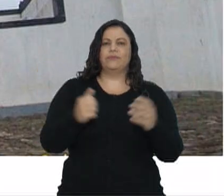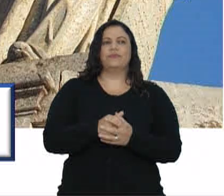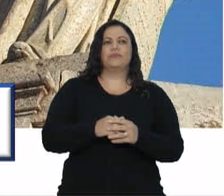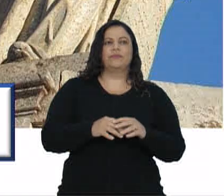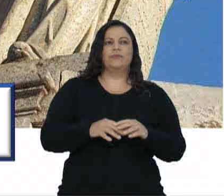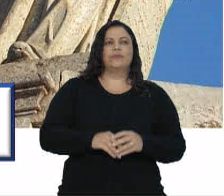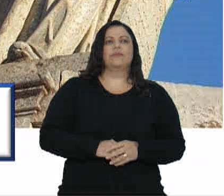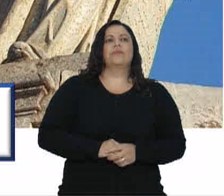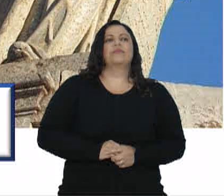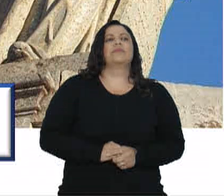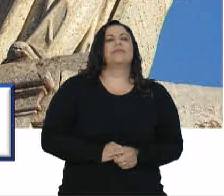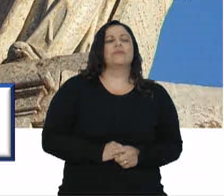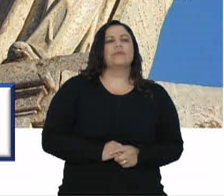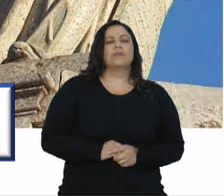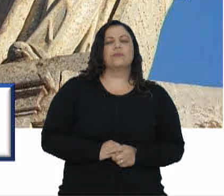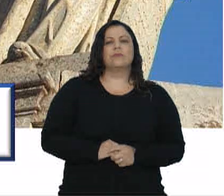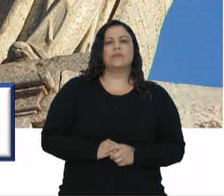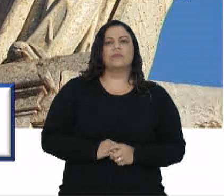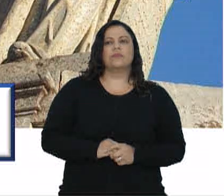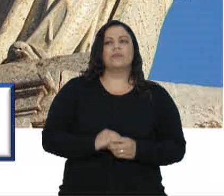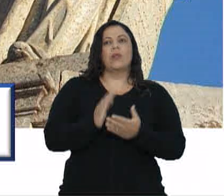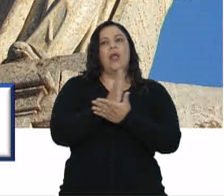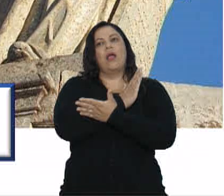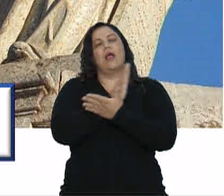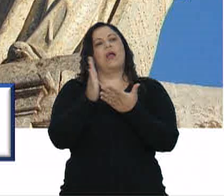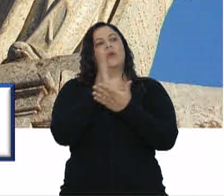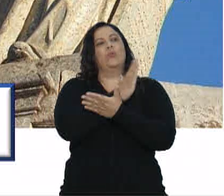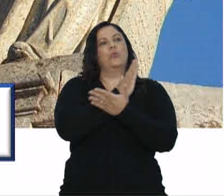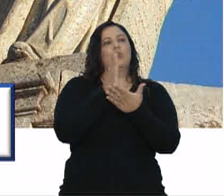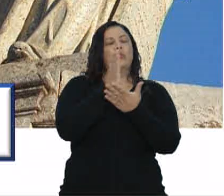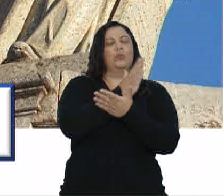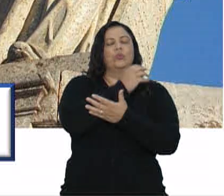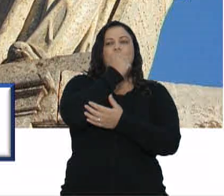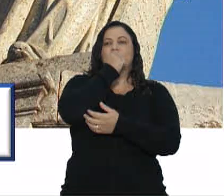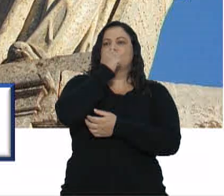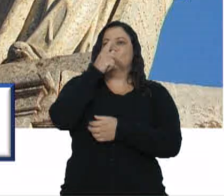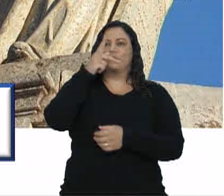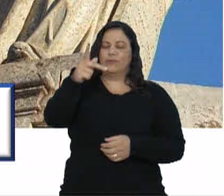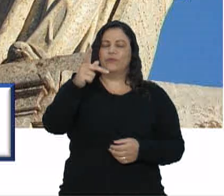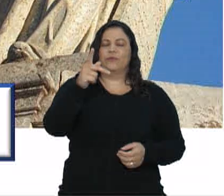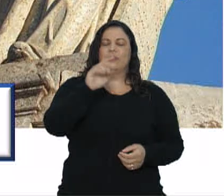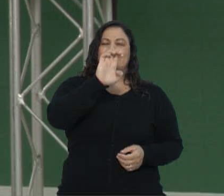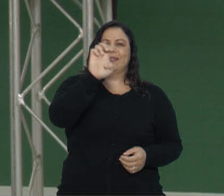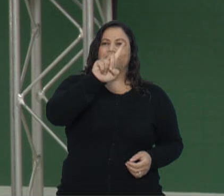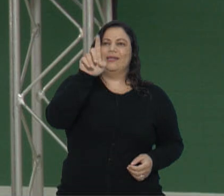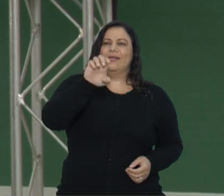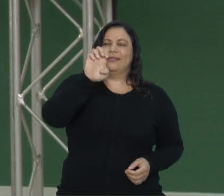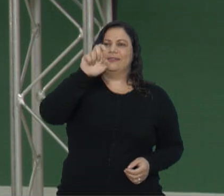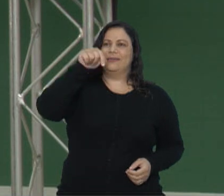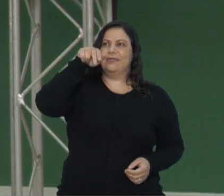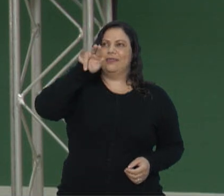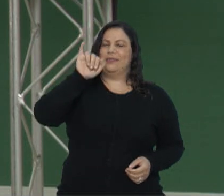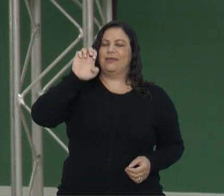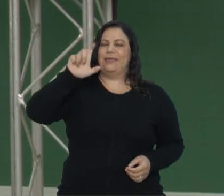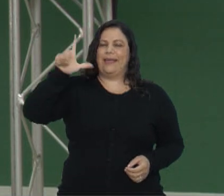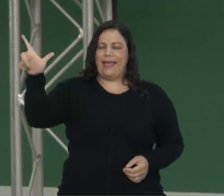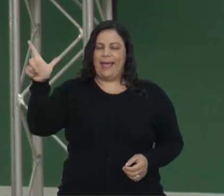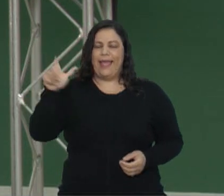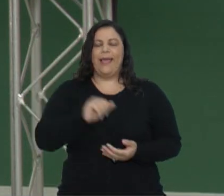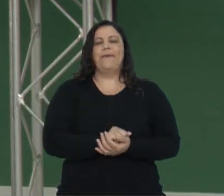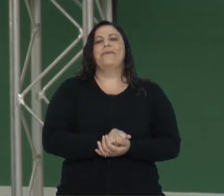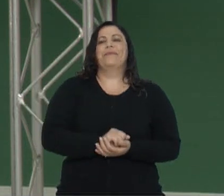épocas estão no museu. Então, alguns profetas, profeta Ezequiel, profeta Isaías, profeta Naum,